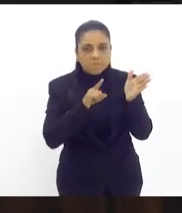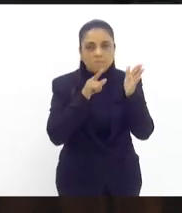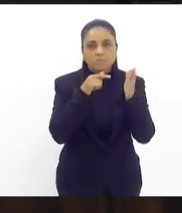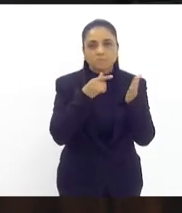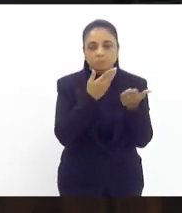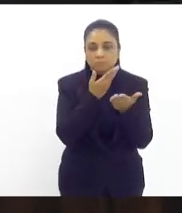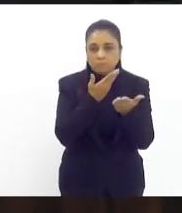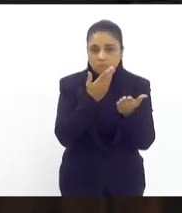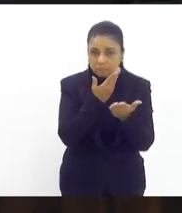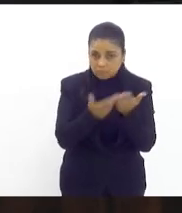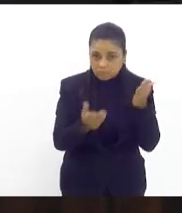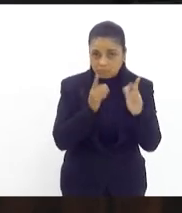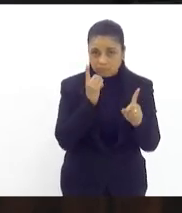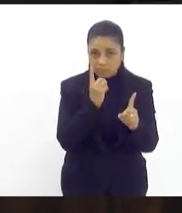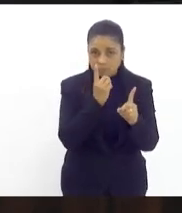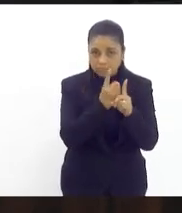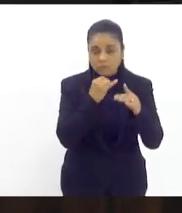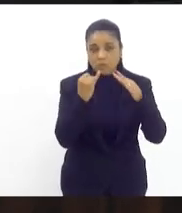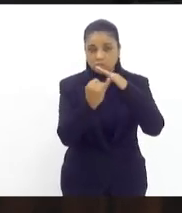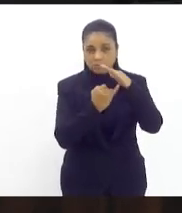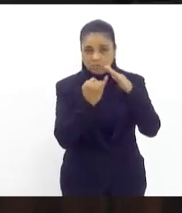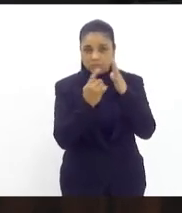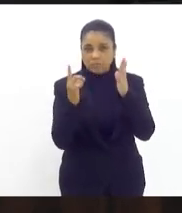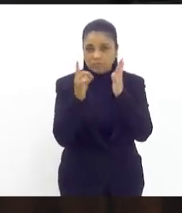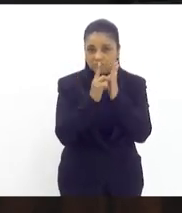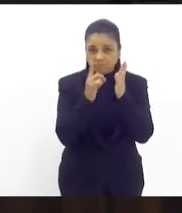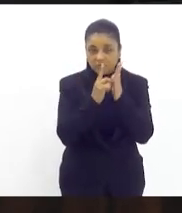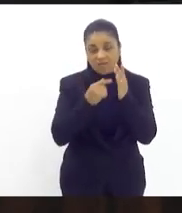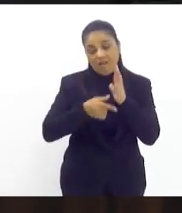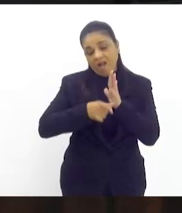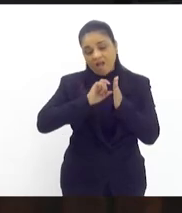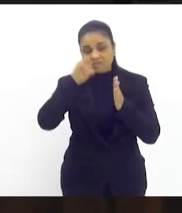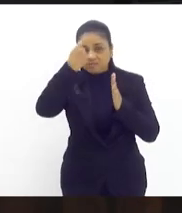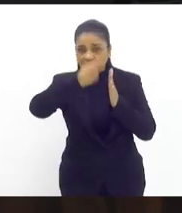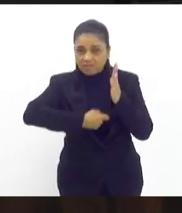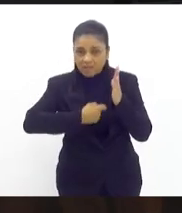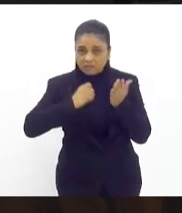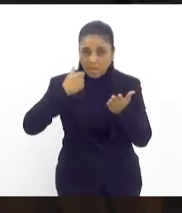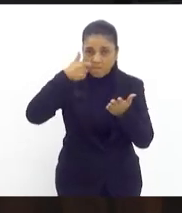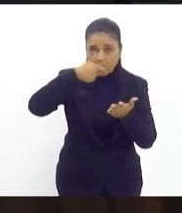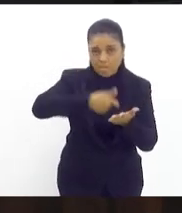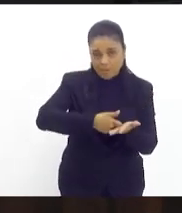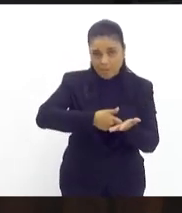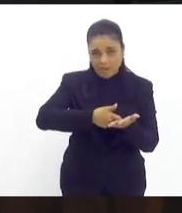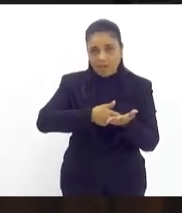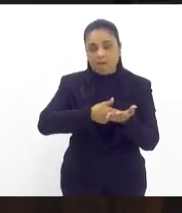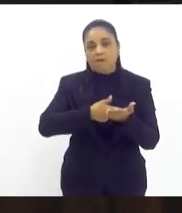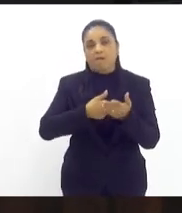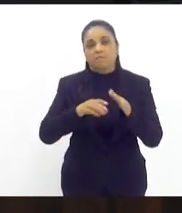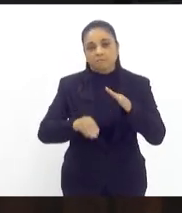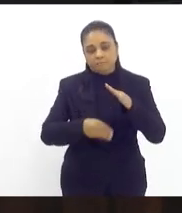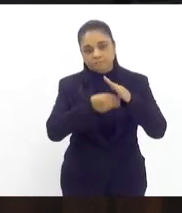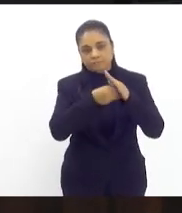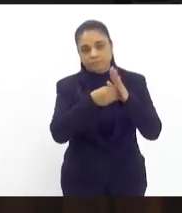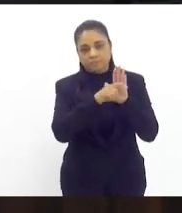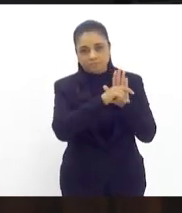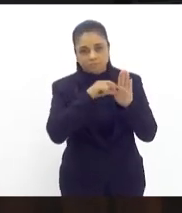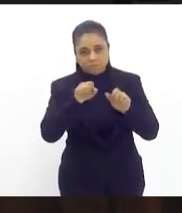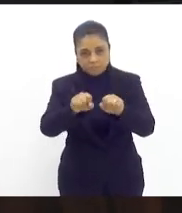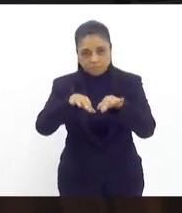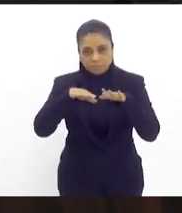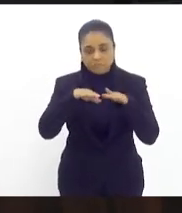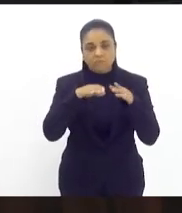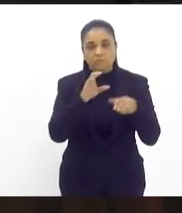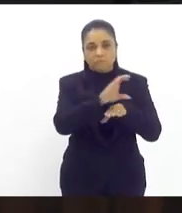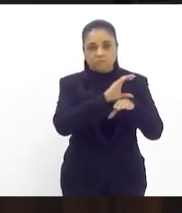perdidos no respectivo órgão emissor antes da cobrança da taxa pela Nova emissão parecendo as emendas de plenário das comissões de